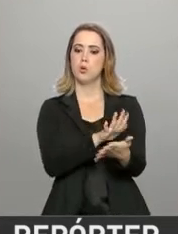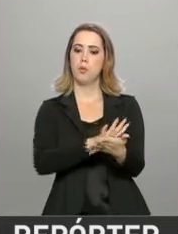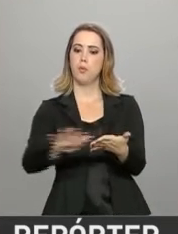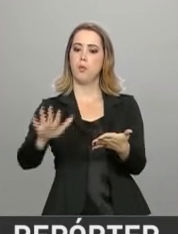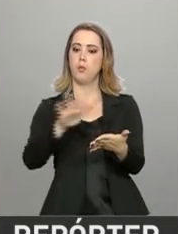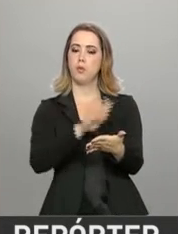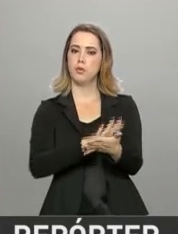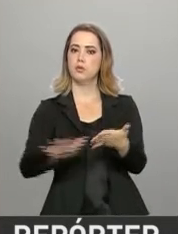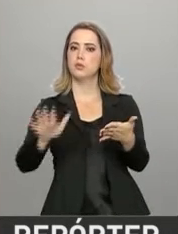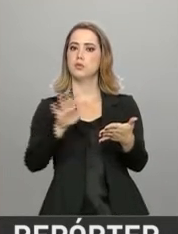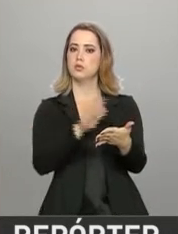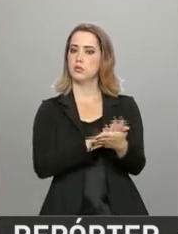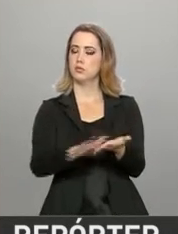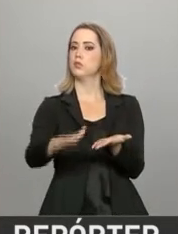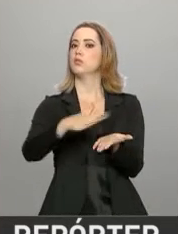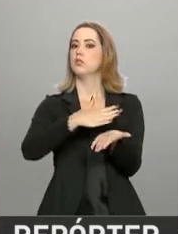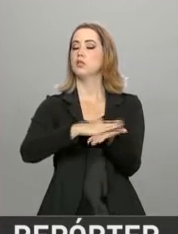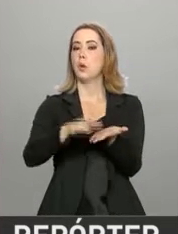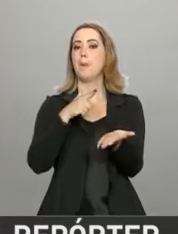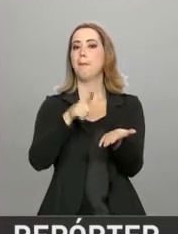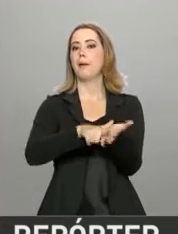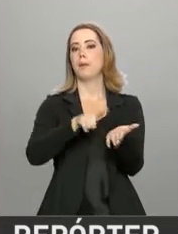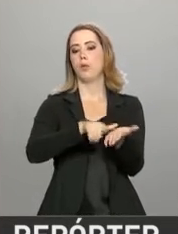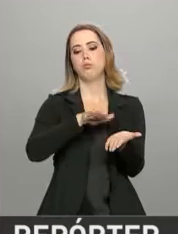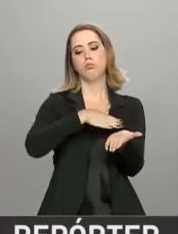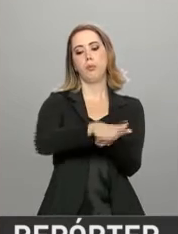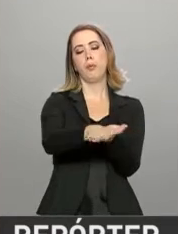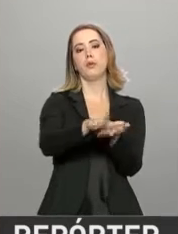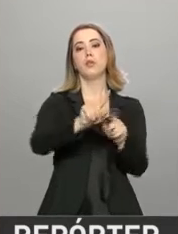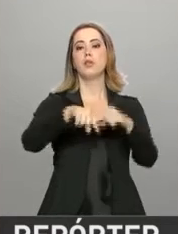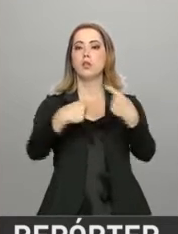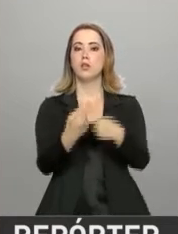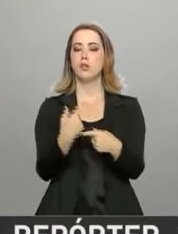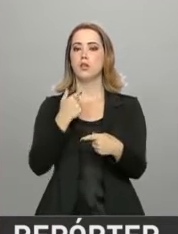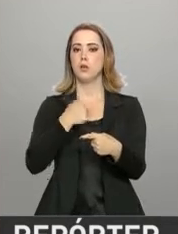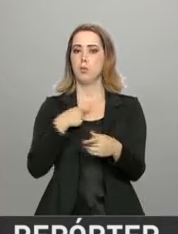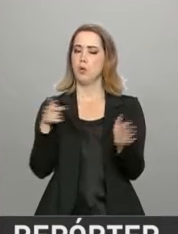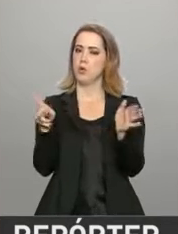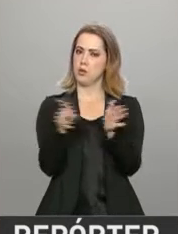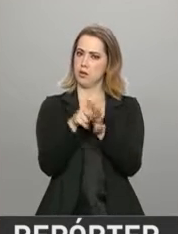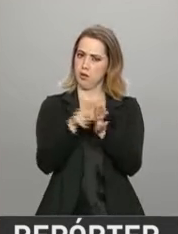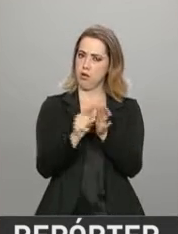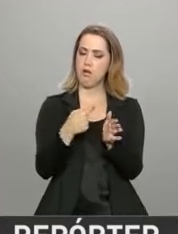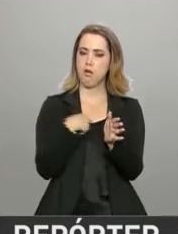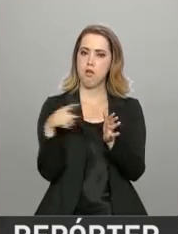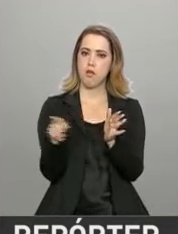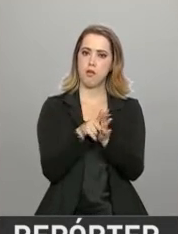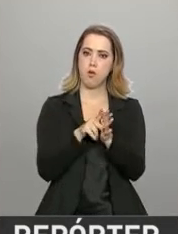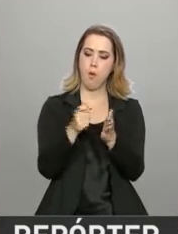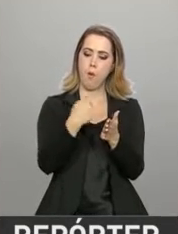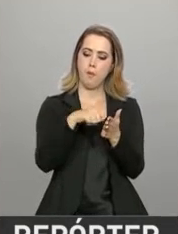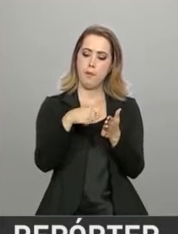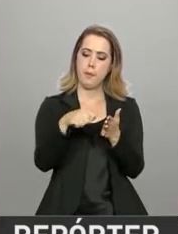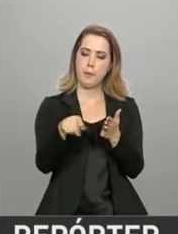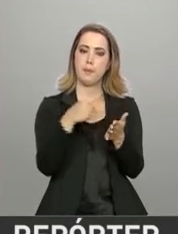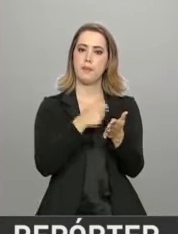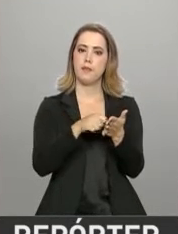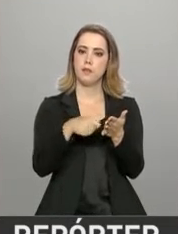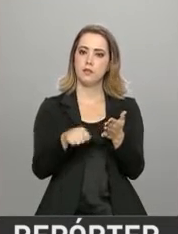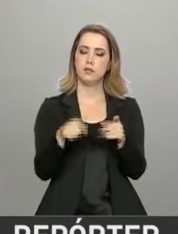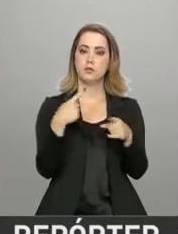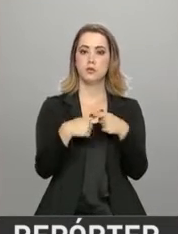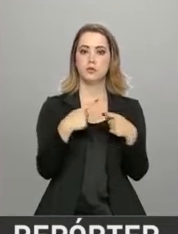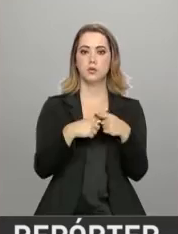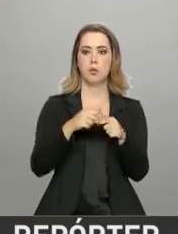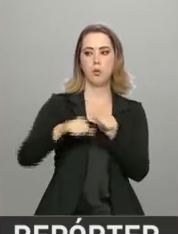tinta impressos em papel para que depois eu mesmo fizesse uma correção porque a